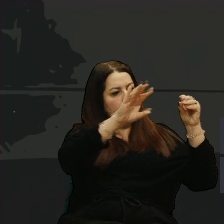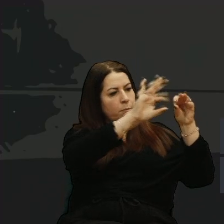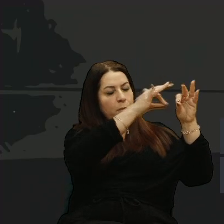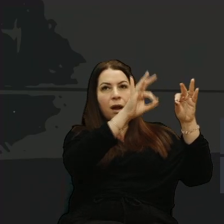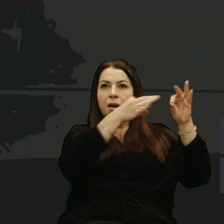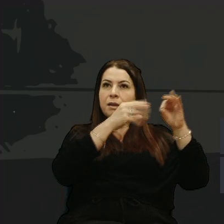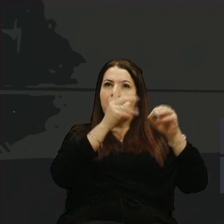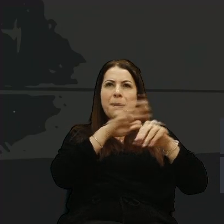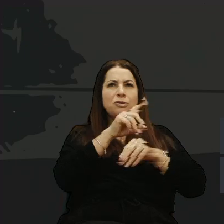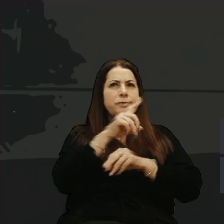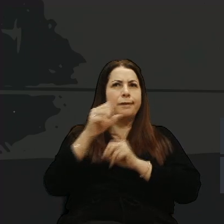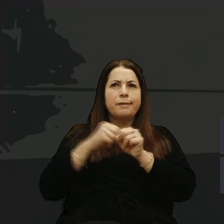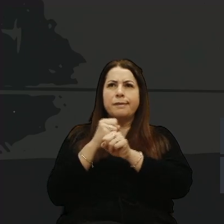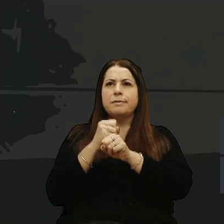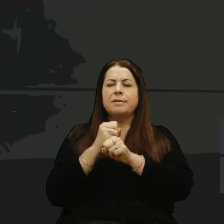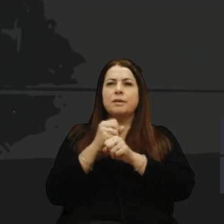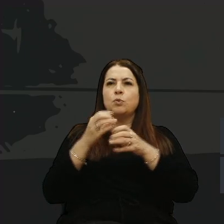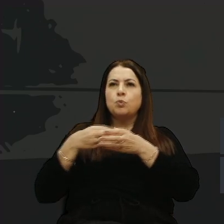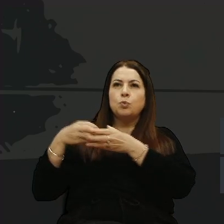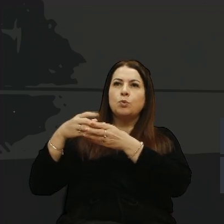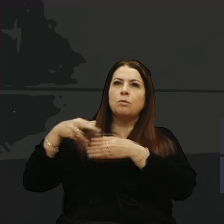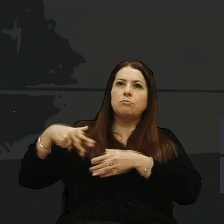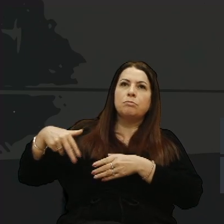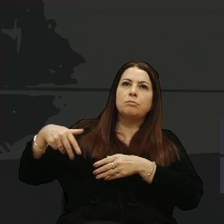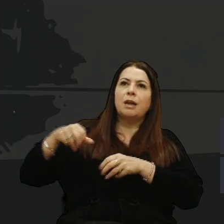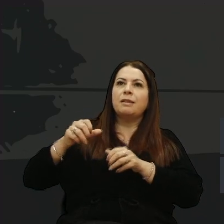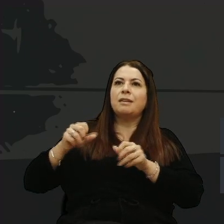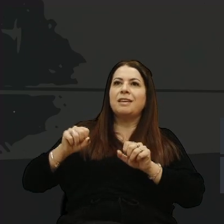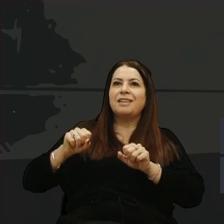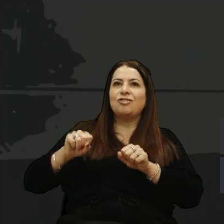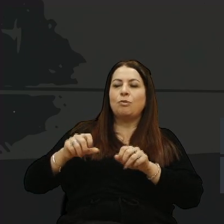anos, eu quero que os turistas andem de carretão.